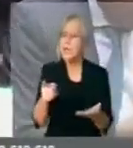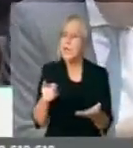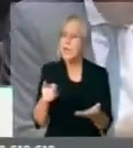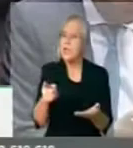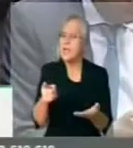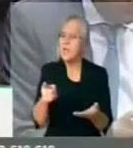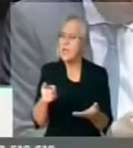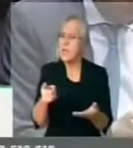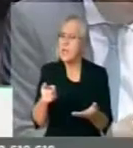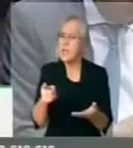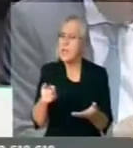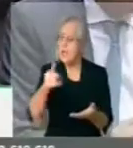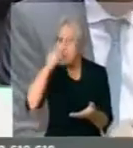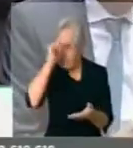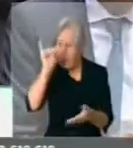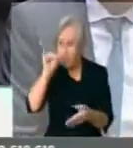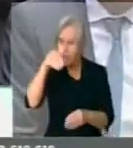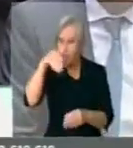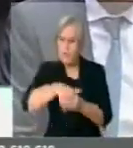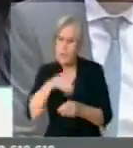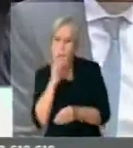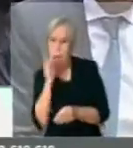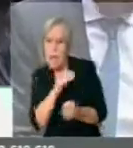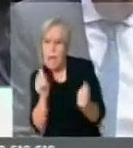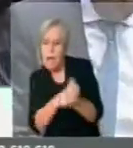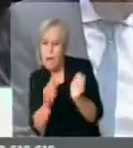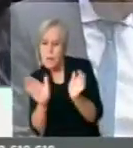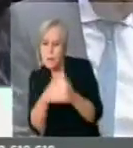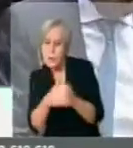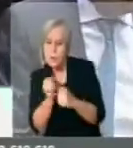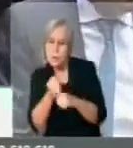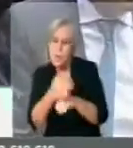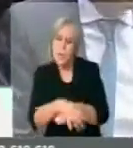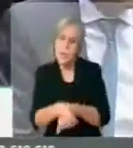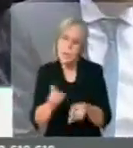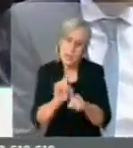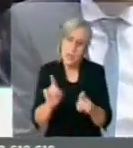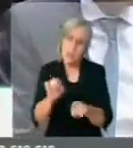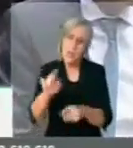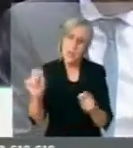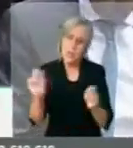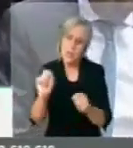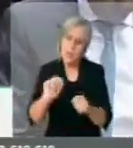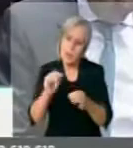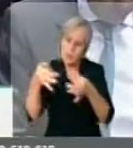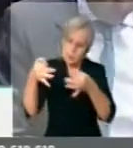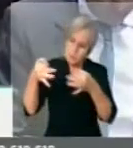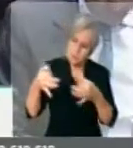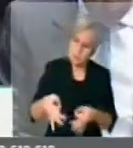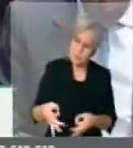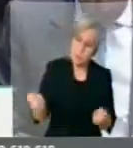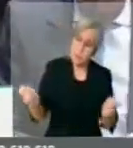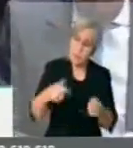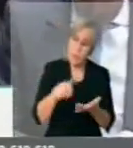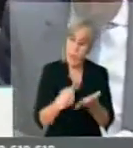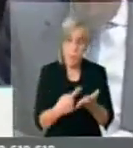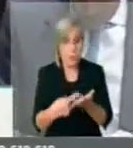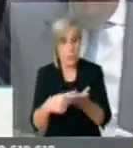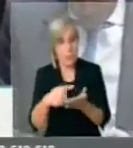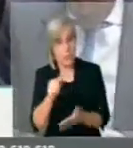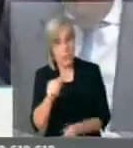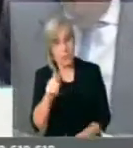atabalhoadamente, como se tem votado, ou pelas madrugadas, mas que tenha um mínimo de disciplina para que a gente possa ter uma agenda